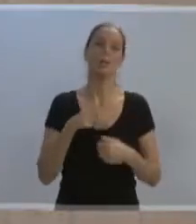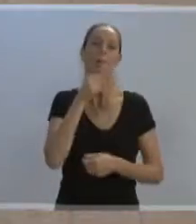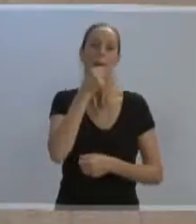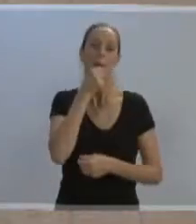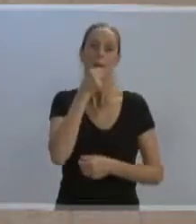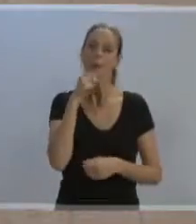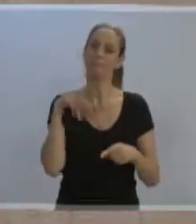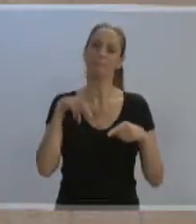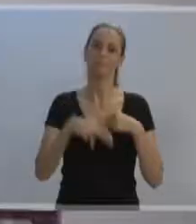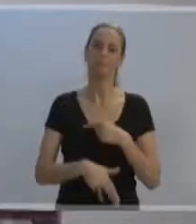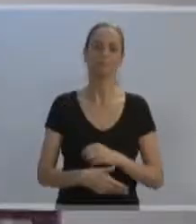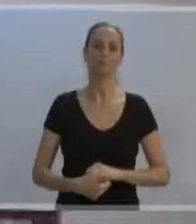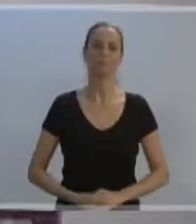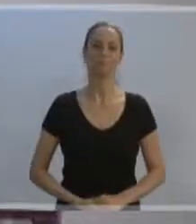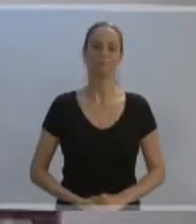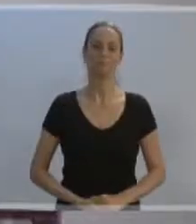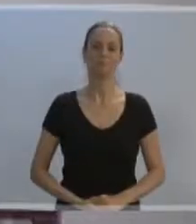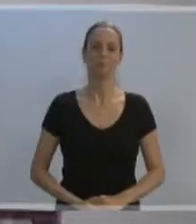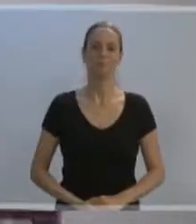só